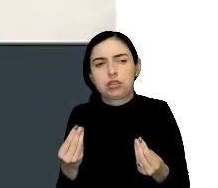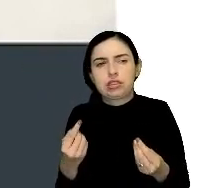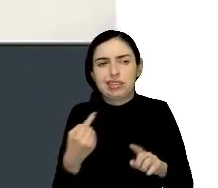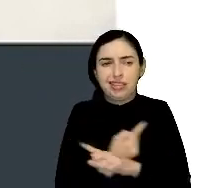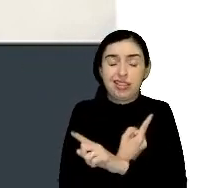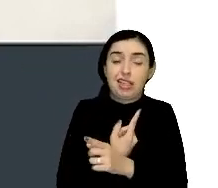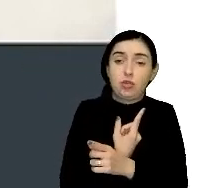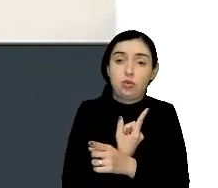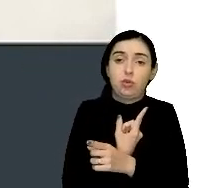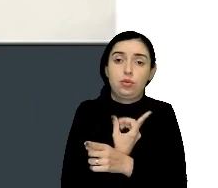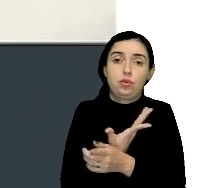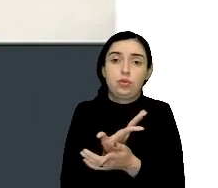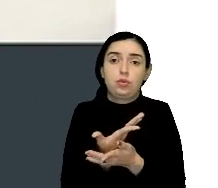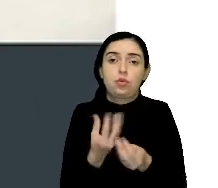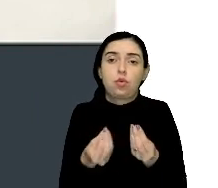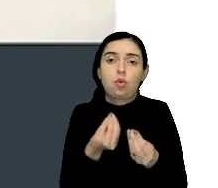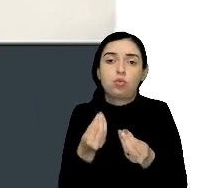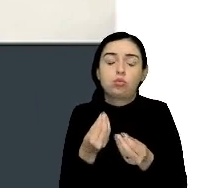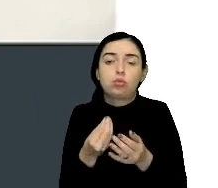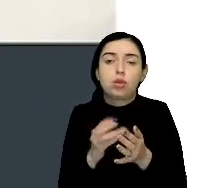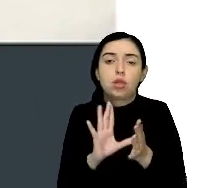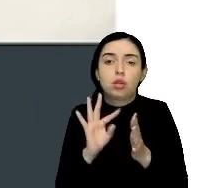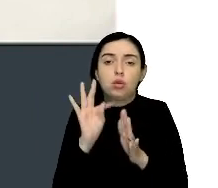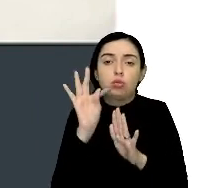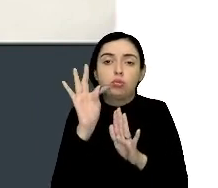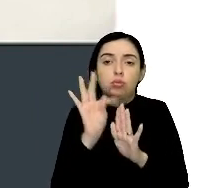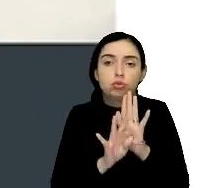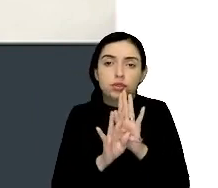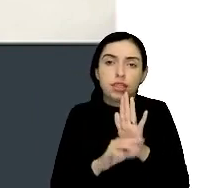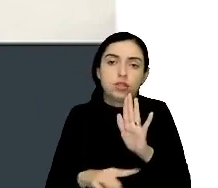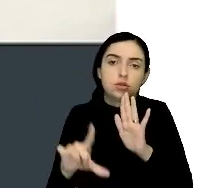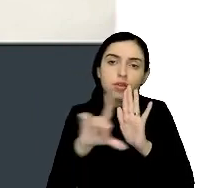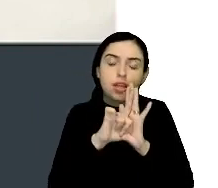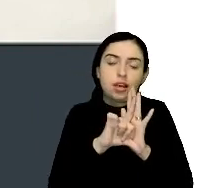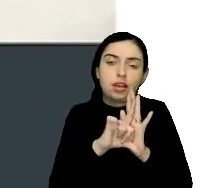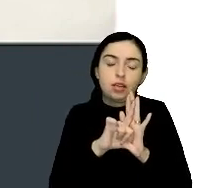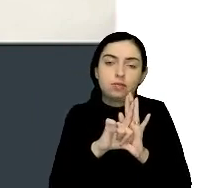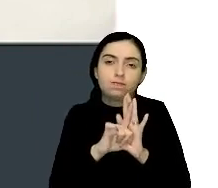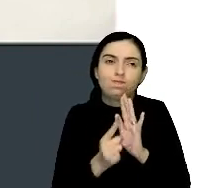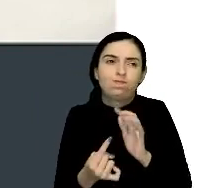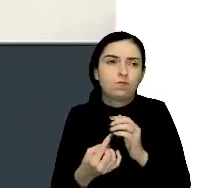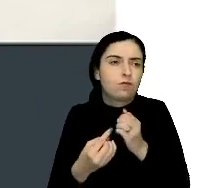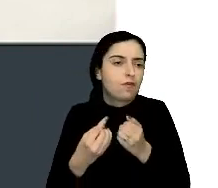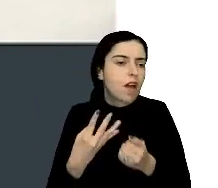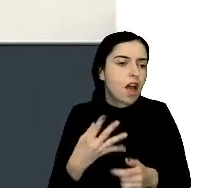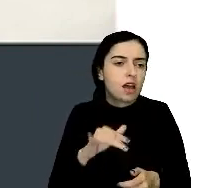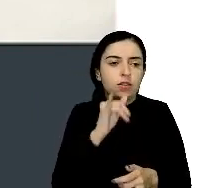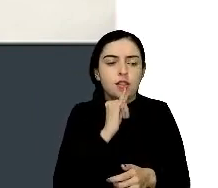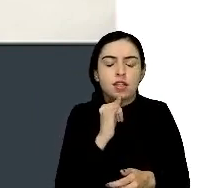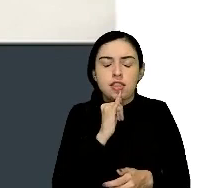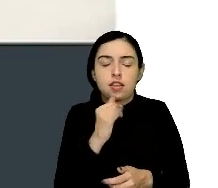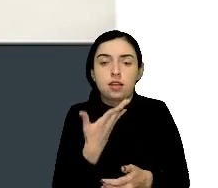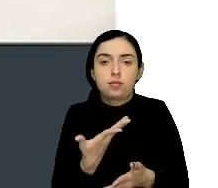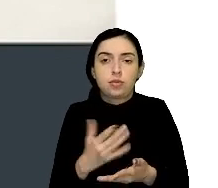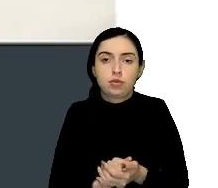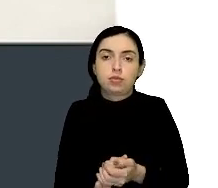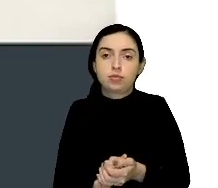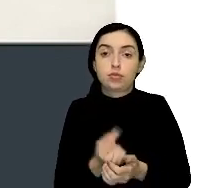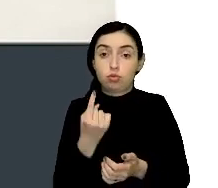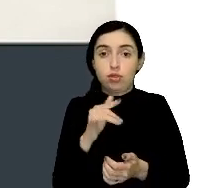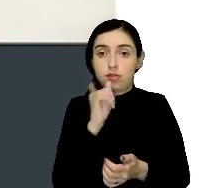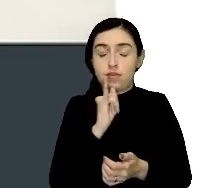com o que está na lei. Um dos vários exemplos, a gente traz alguns aqui, mas um dos vários